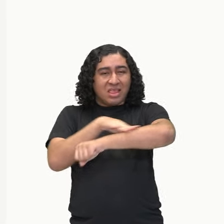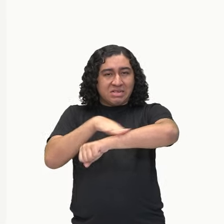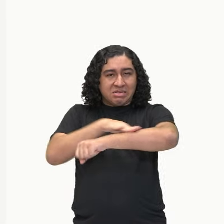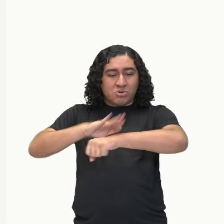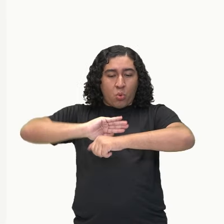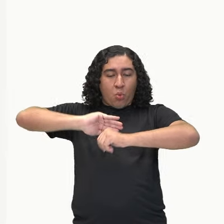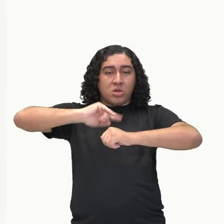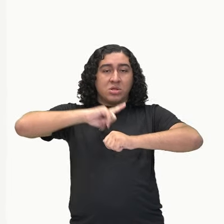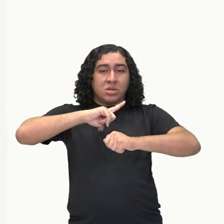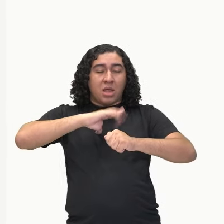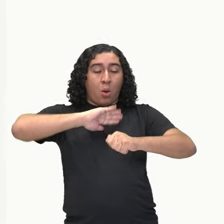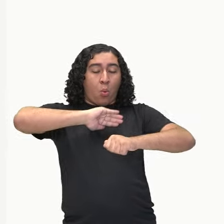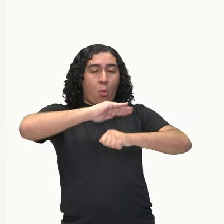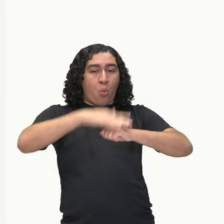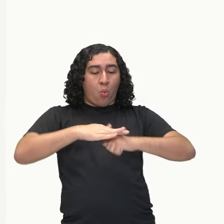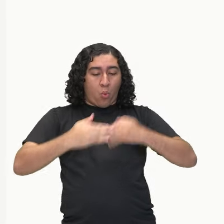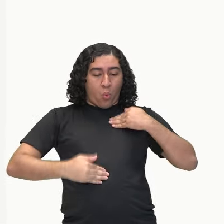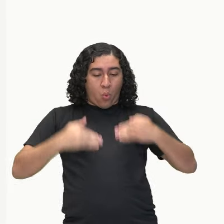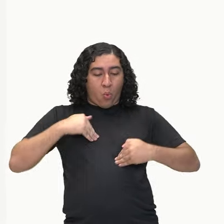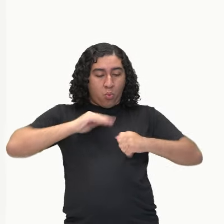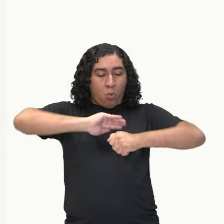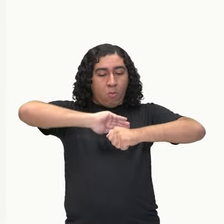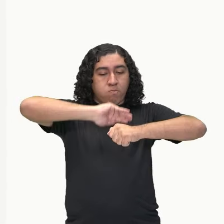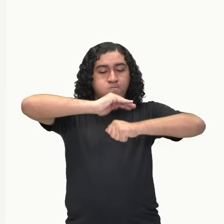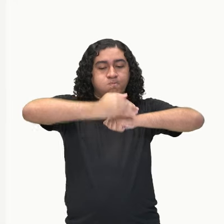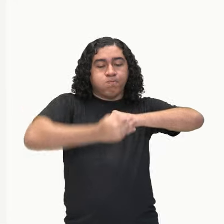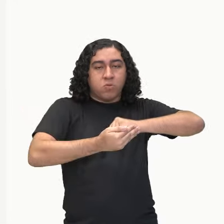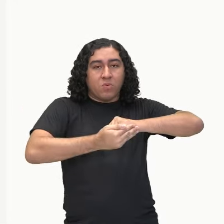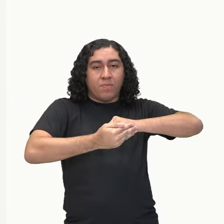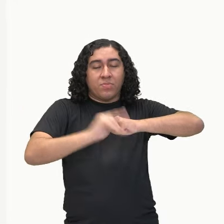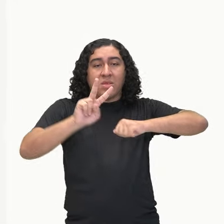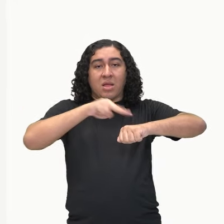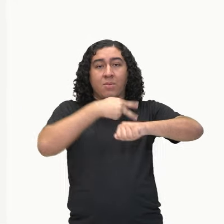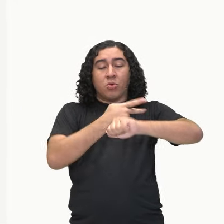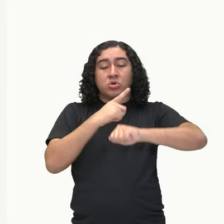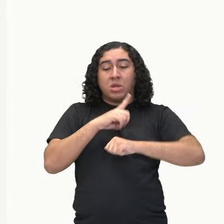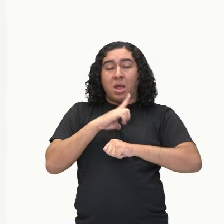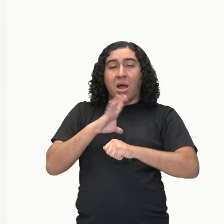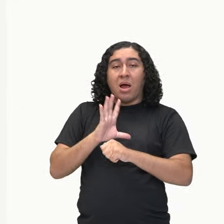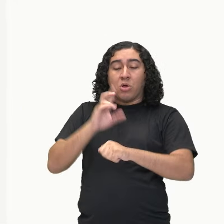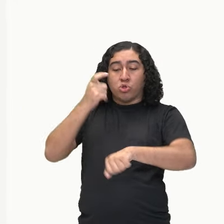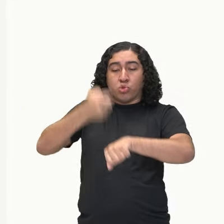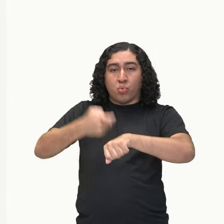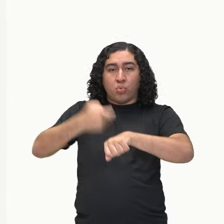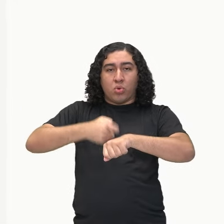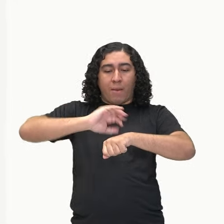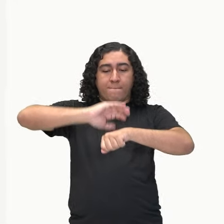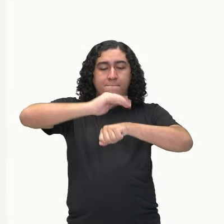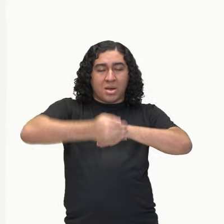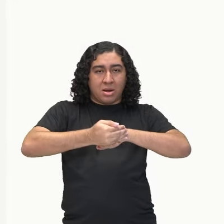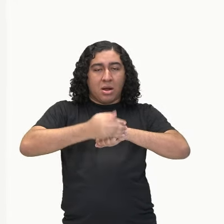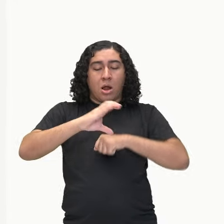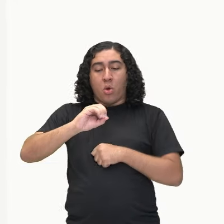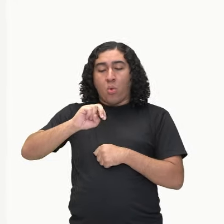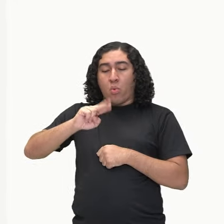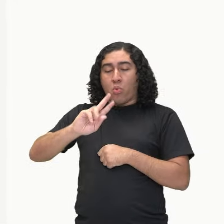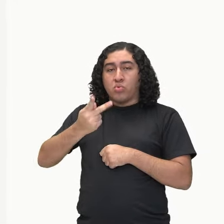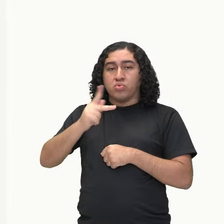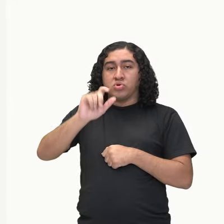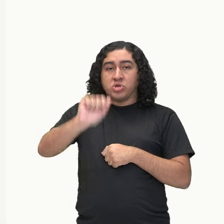o corpo e secreta a concha. E a concha ela tem a característica química de ser formada